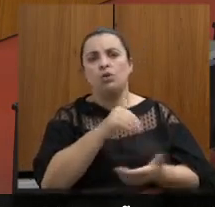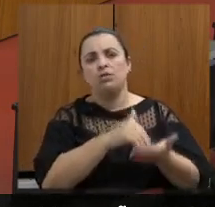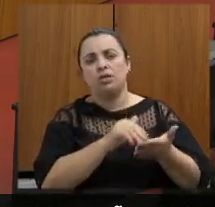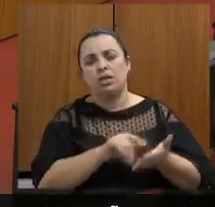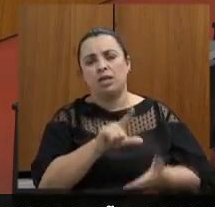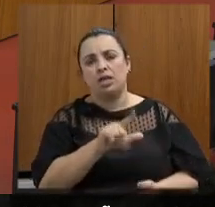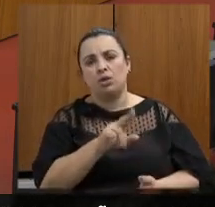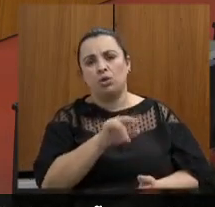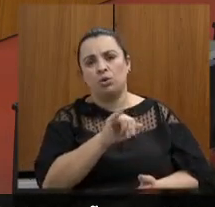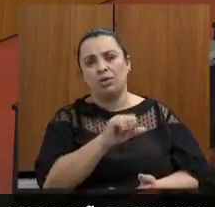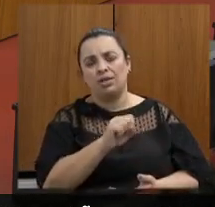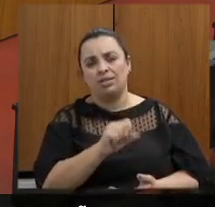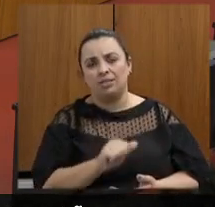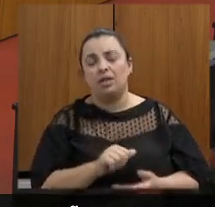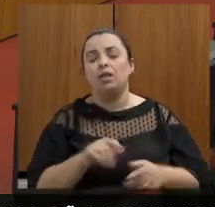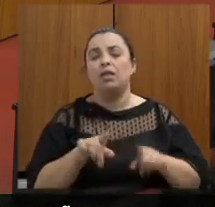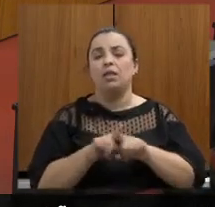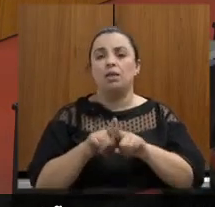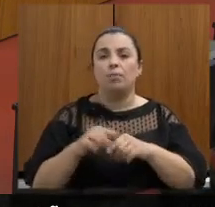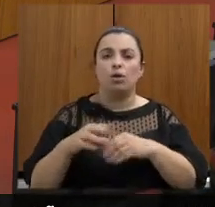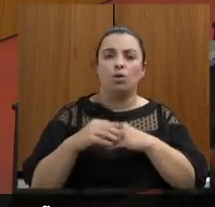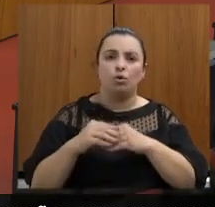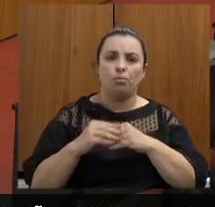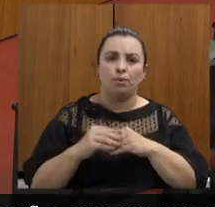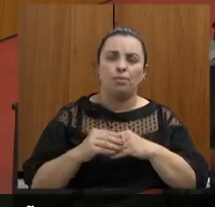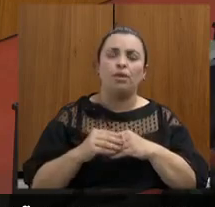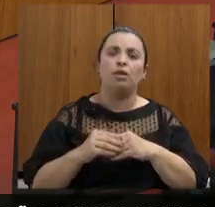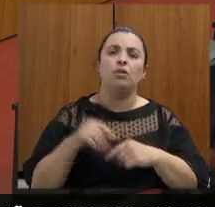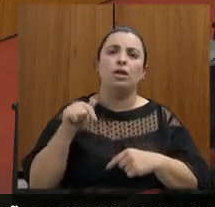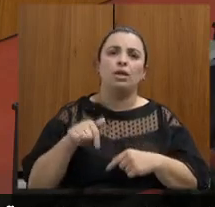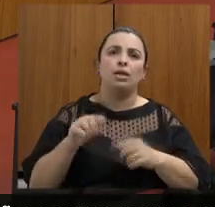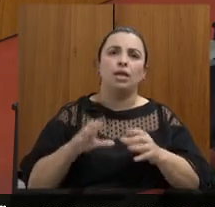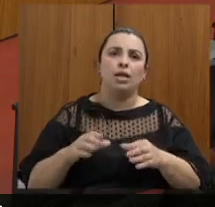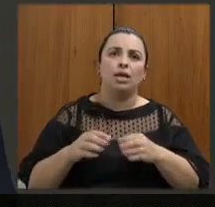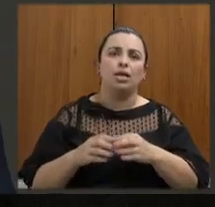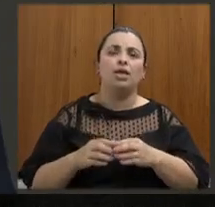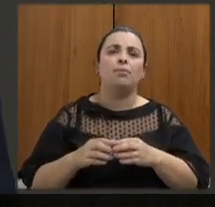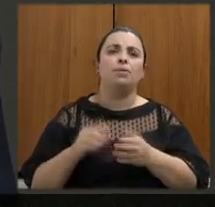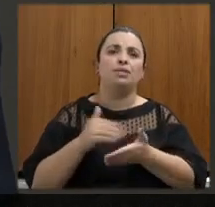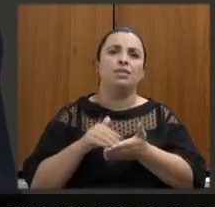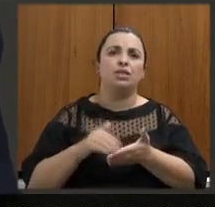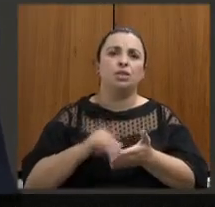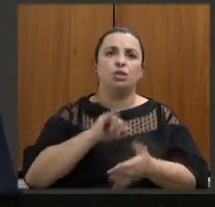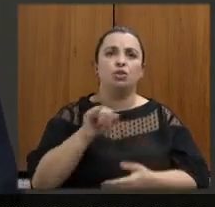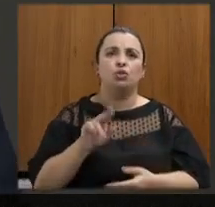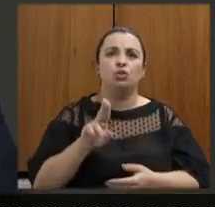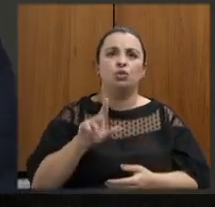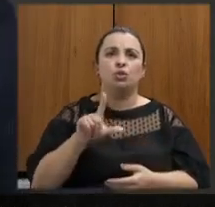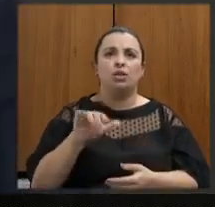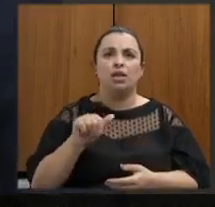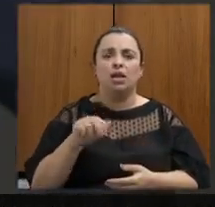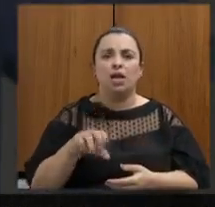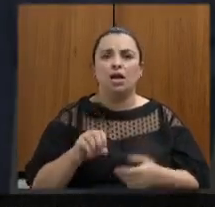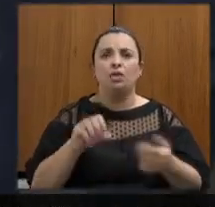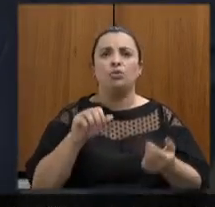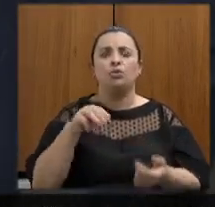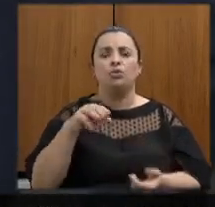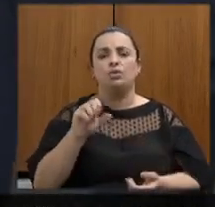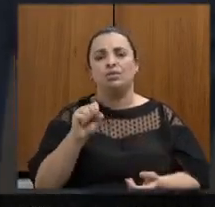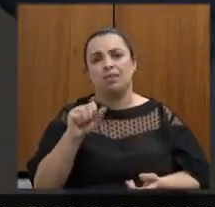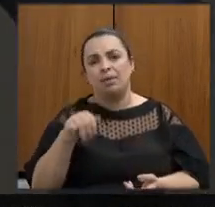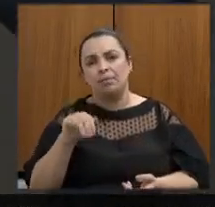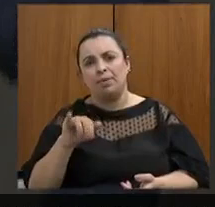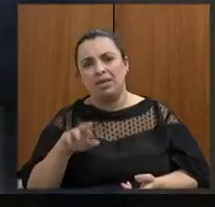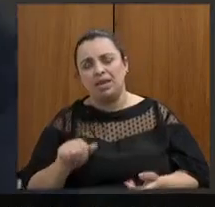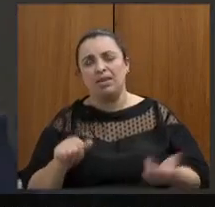Barreto proveito da complementar né aqui Deus da equipe da secretaria e Juliano Samira Tati estão sempre